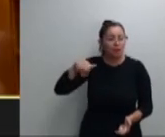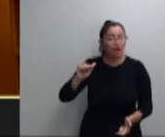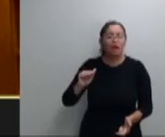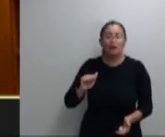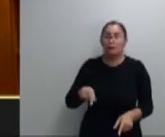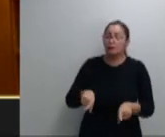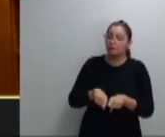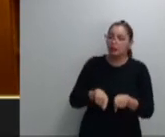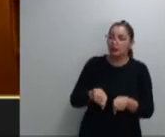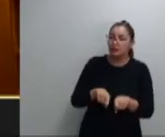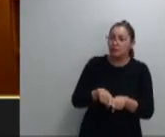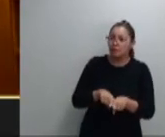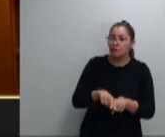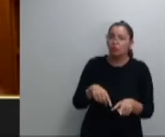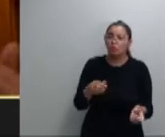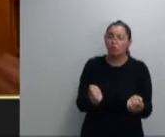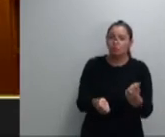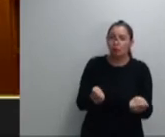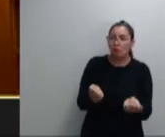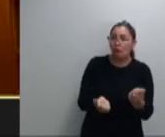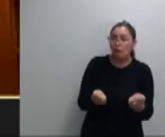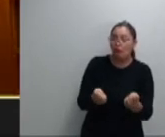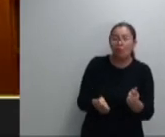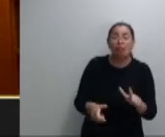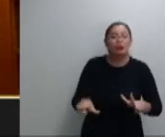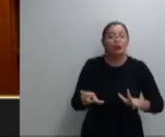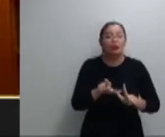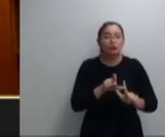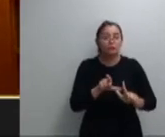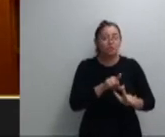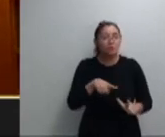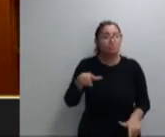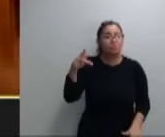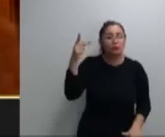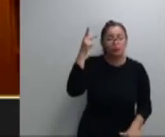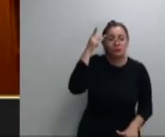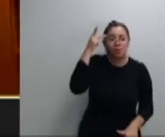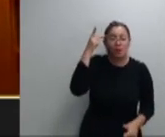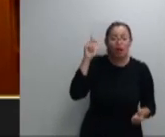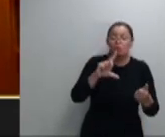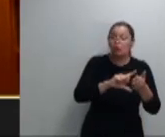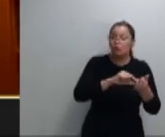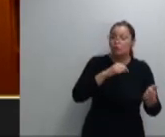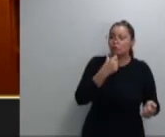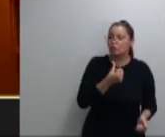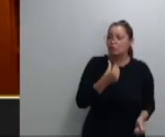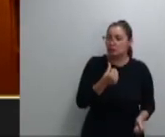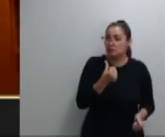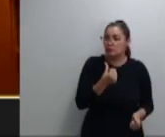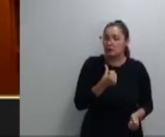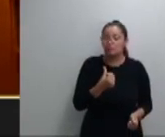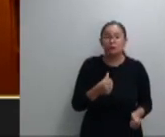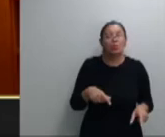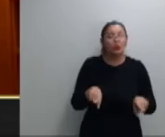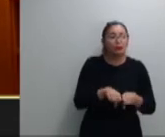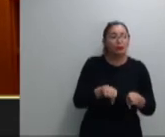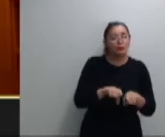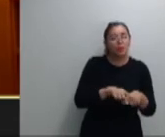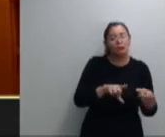por exemplo, na legislação de São Paulo, no artigo 6º no artigo 9º, tem máquinas ali sendo objetos de IPVA,